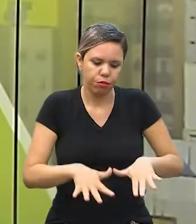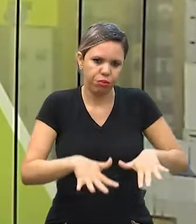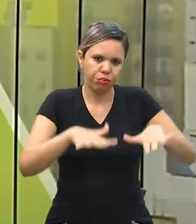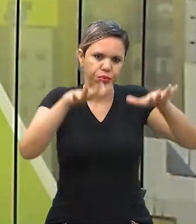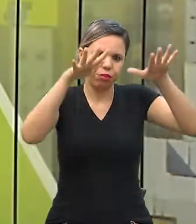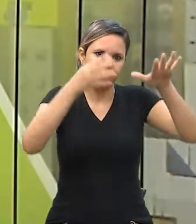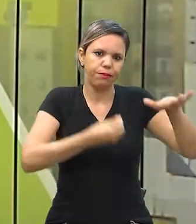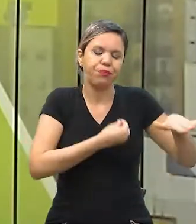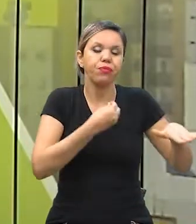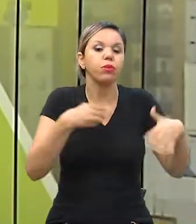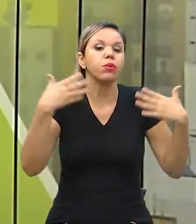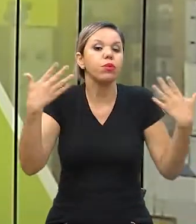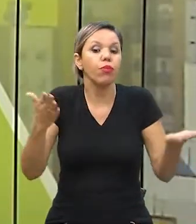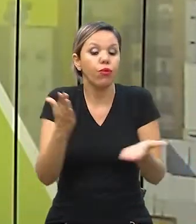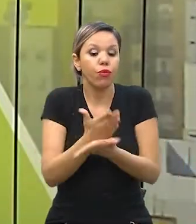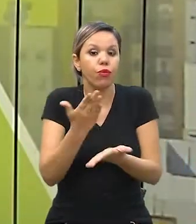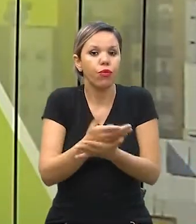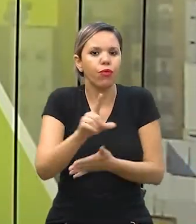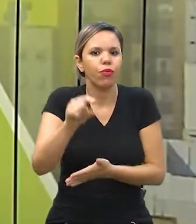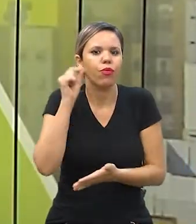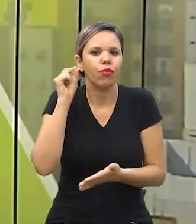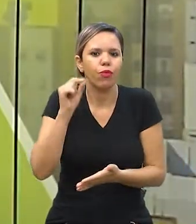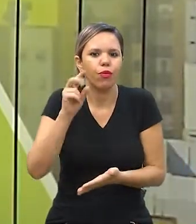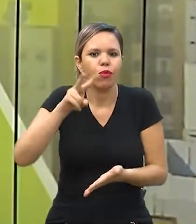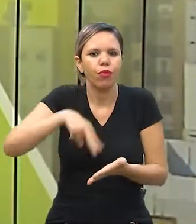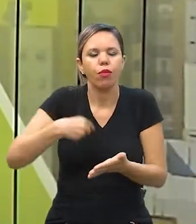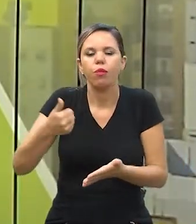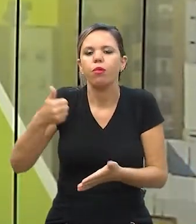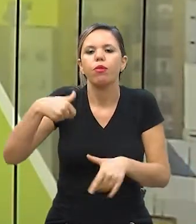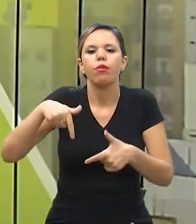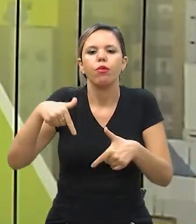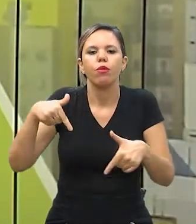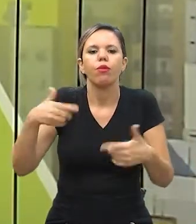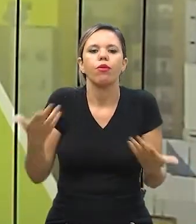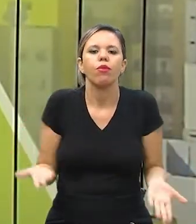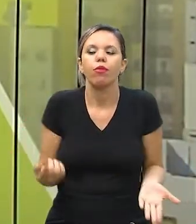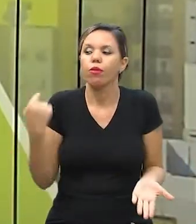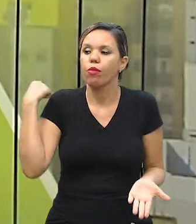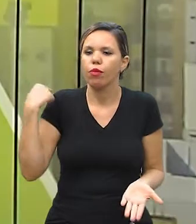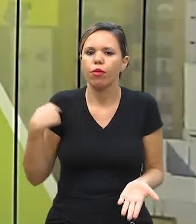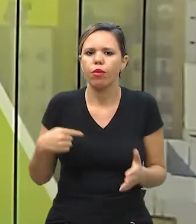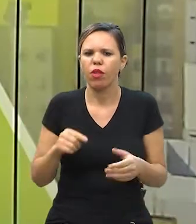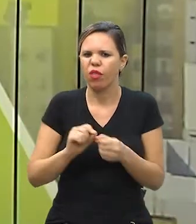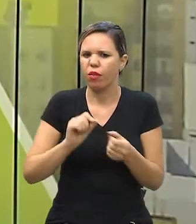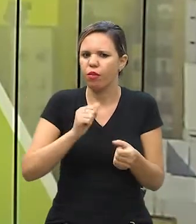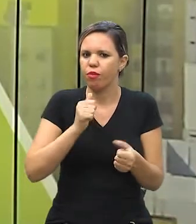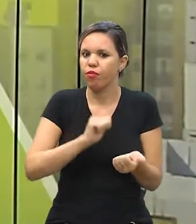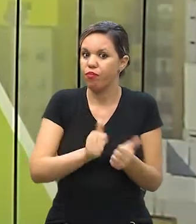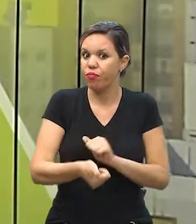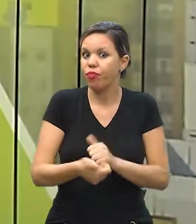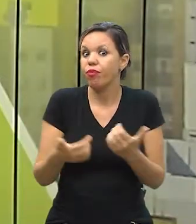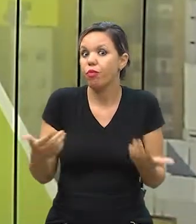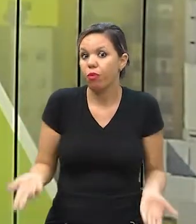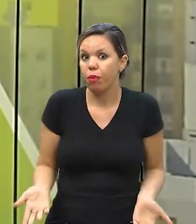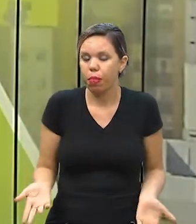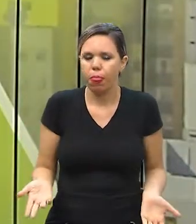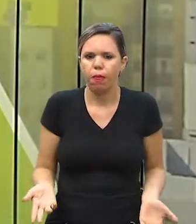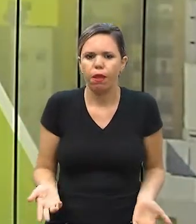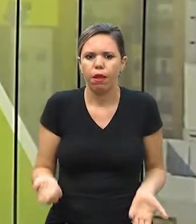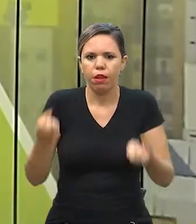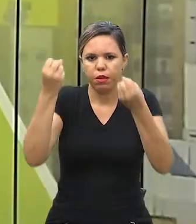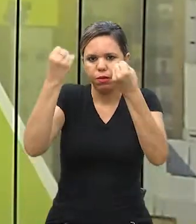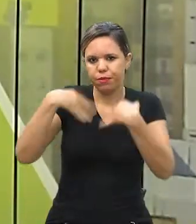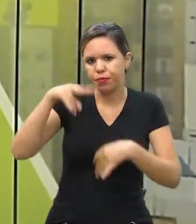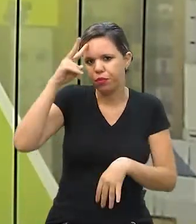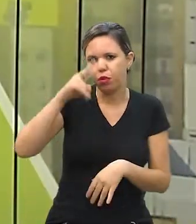infância? Qual será o livro preferido? E o primeiro emprego? Será que ele pratica algum esporte? E ele vai contar